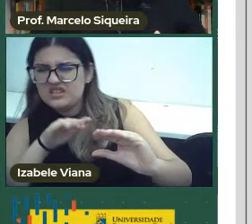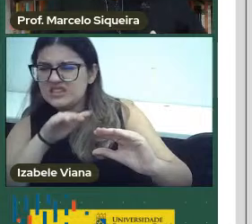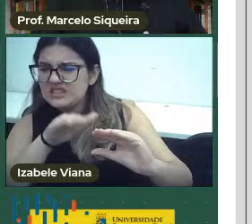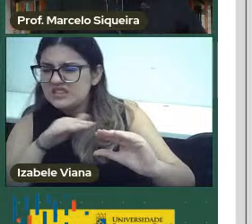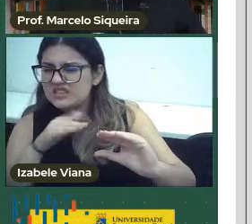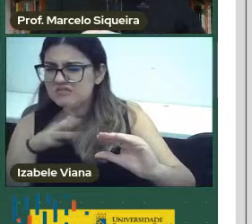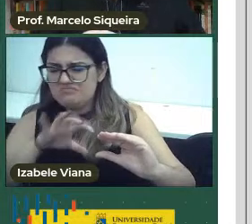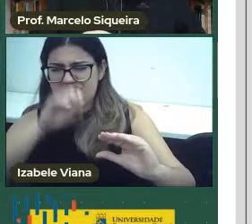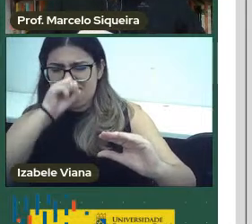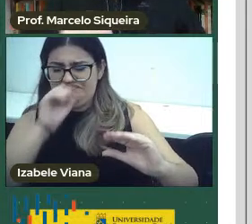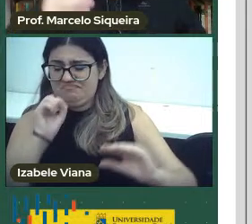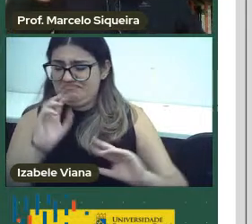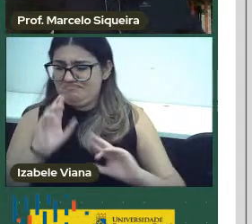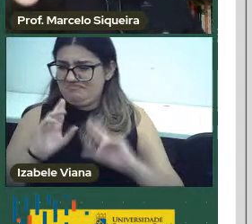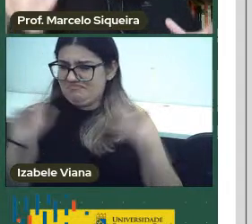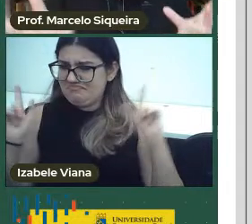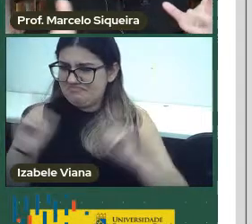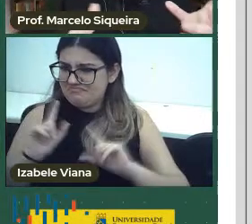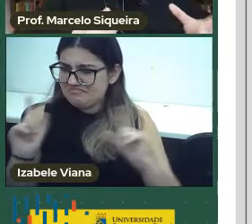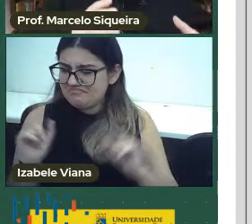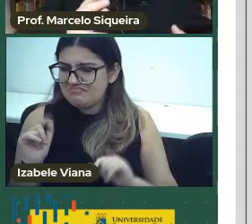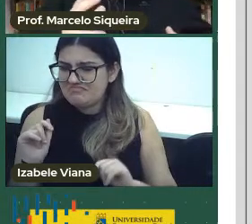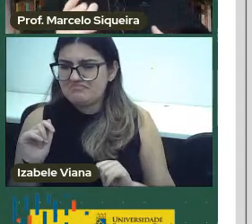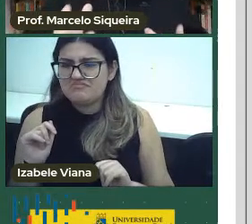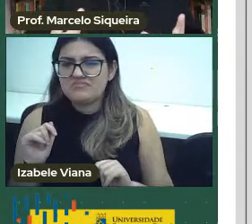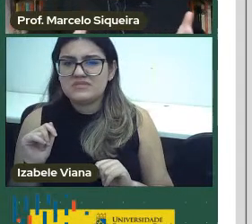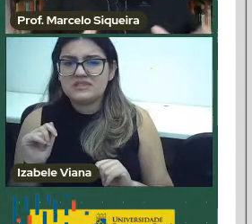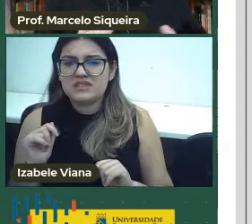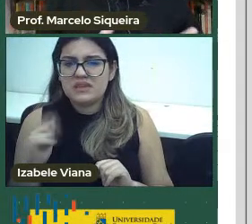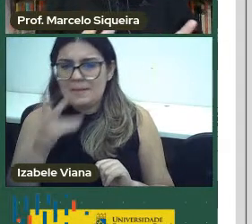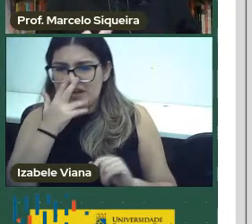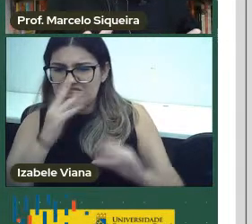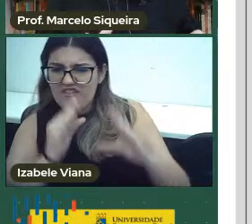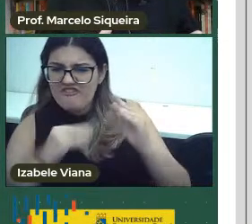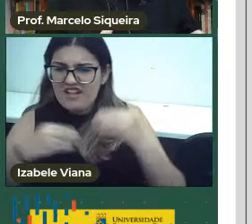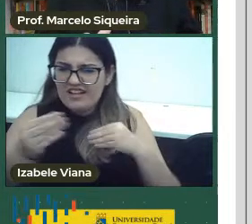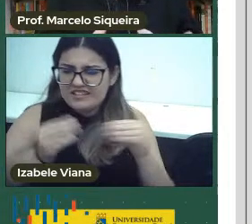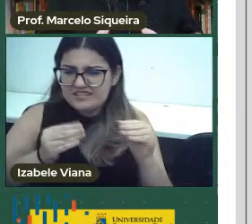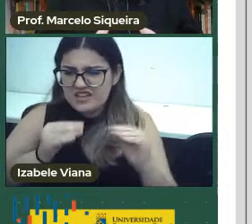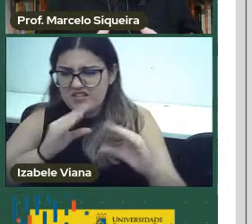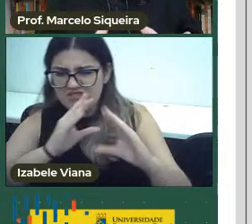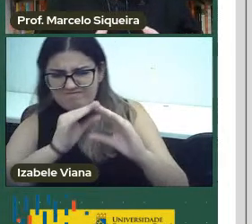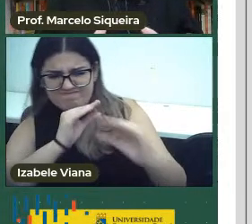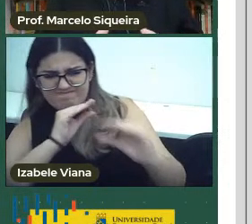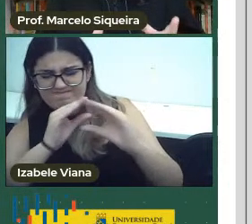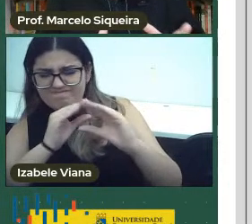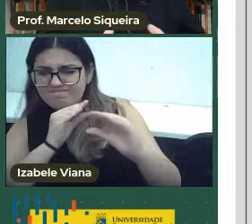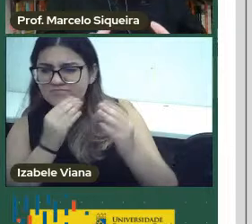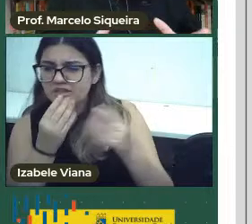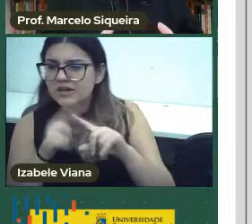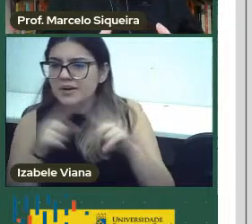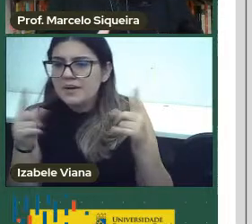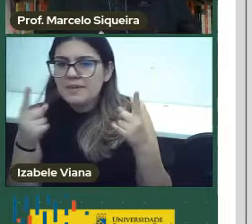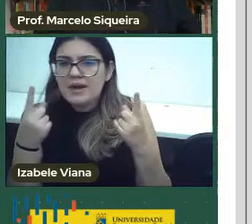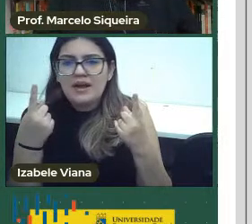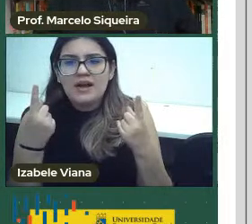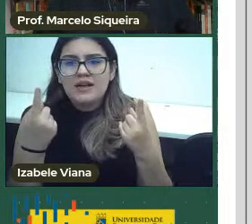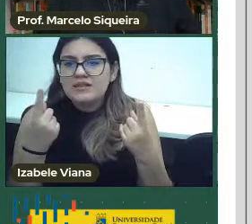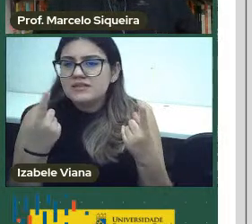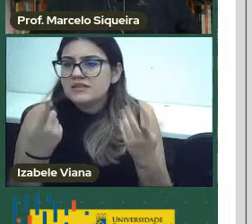um cheiro estranho, né, e era uma coisa meio maleável, mas ao mesmo tempo não era algo morto, né, você